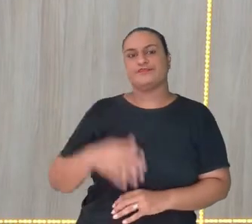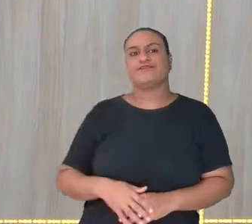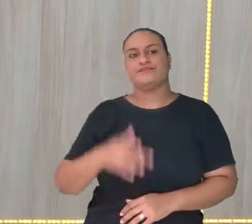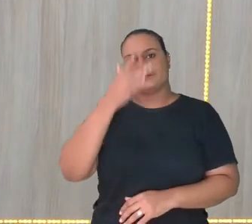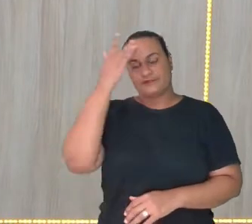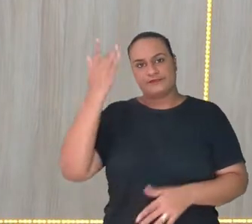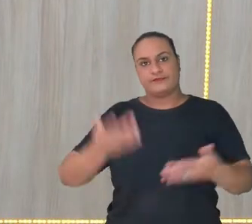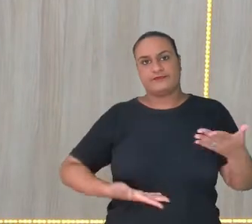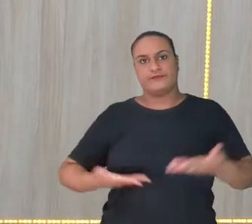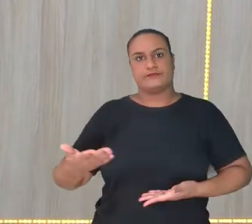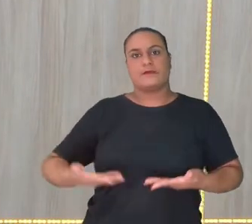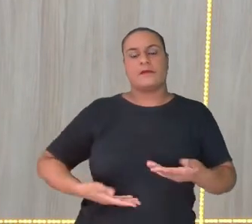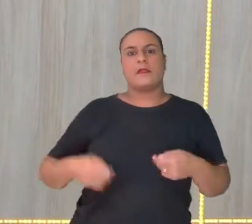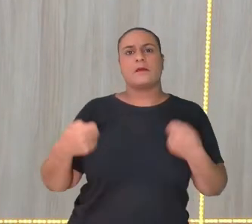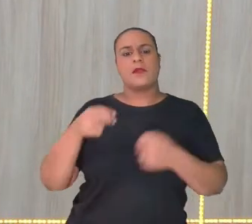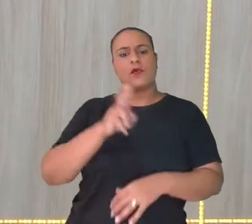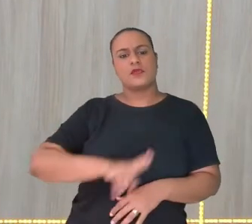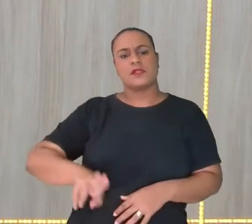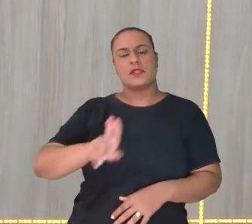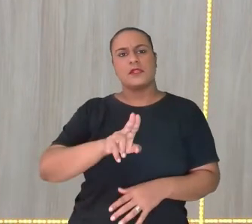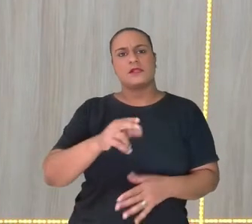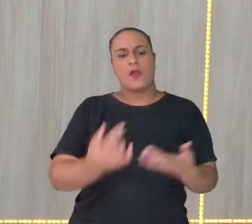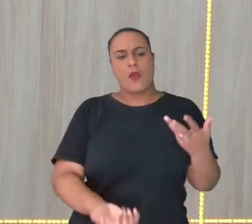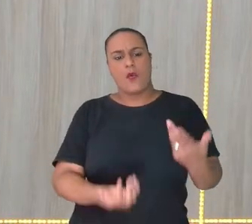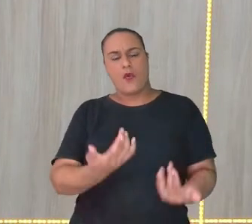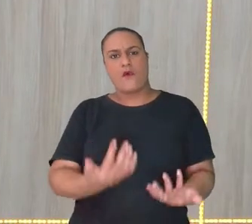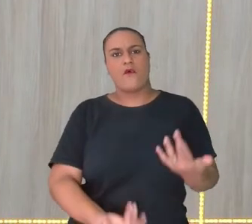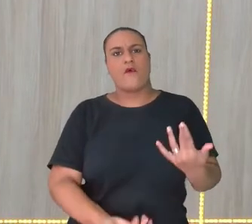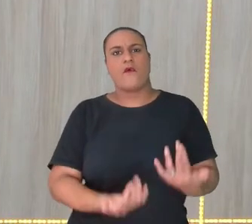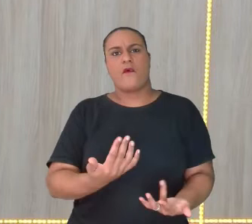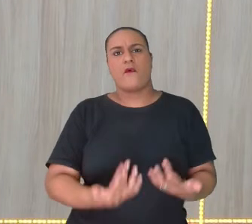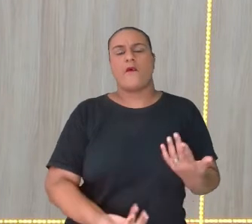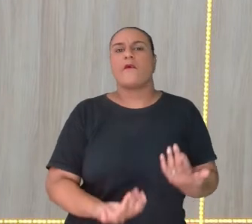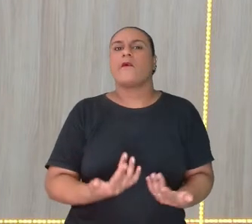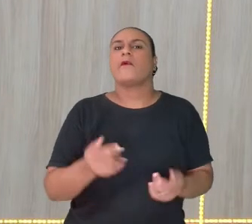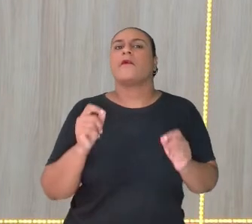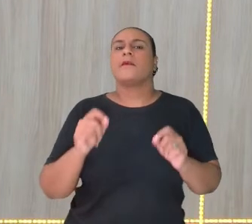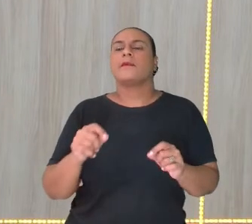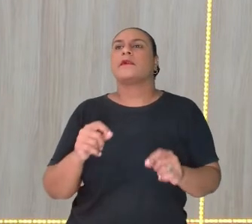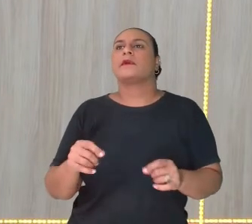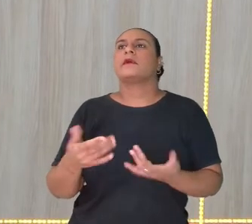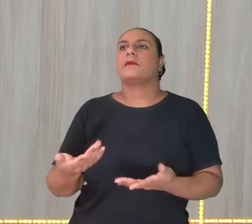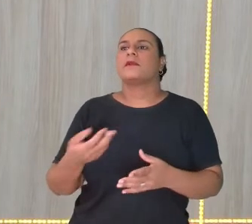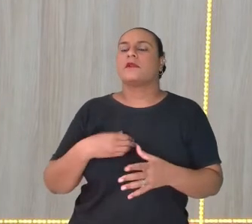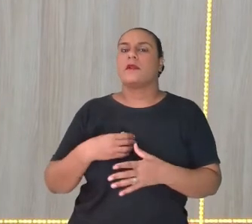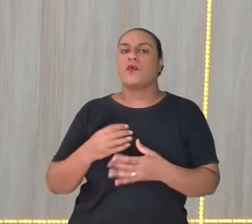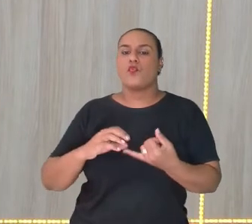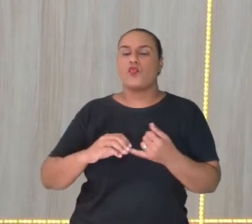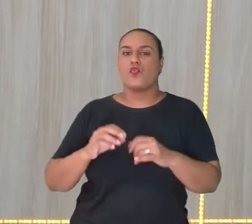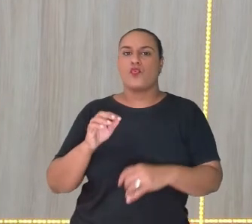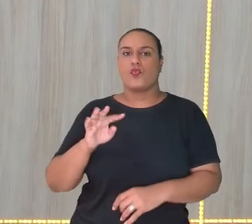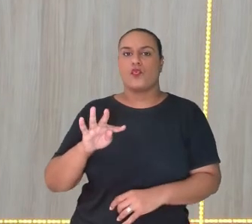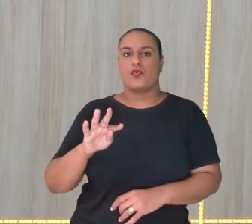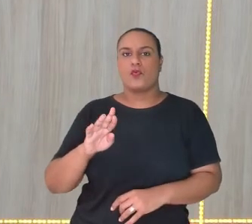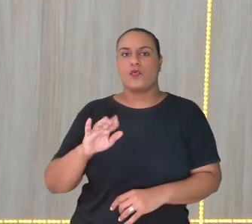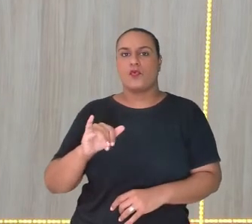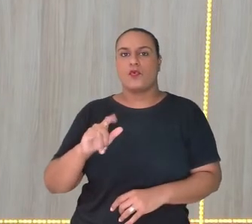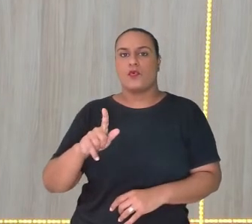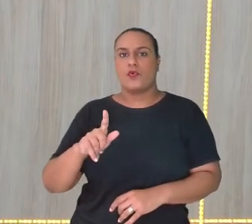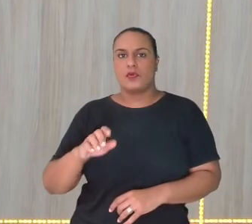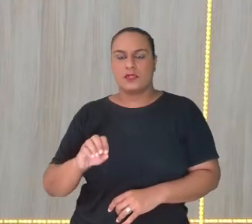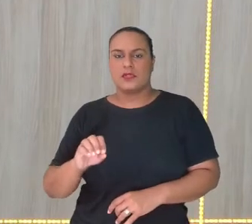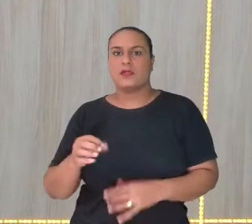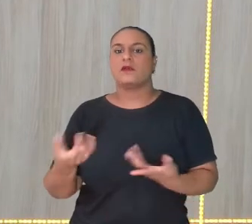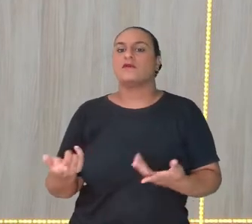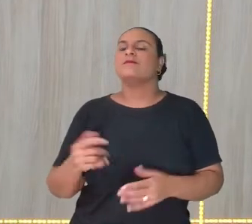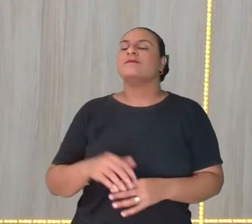precisava utilizar o forno para torrar ali os grãos de trigo. O forno ficava